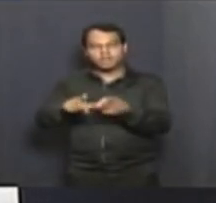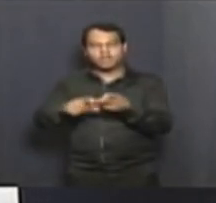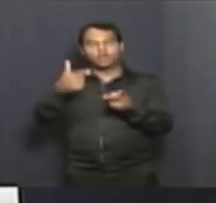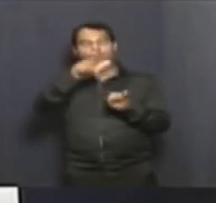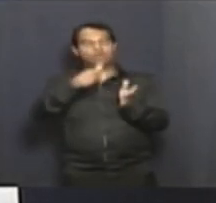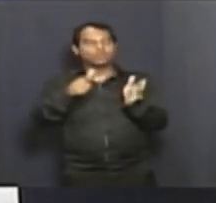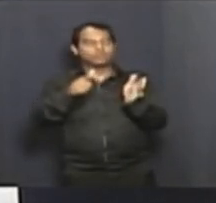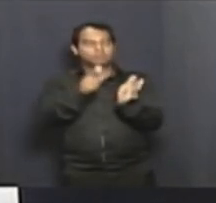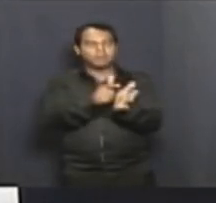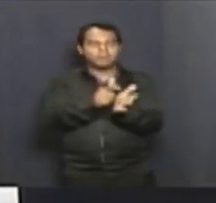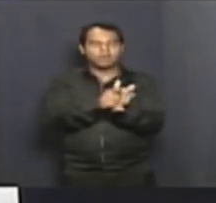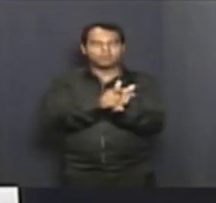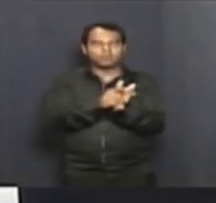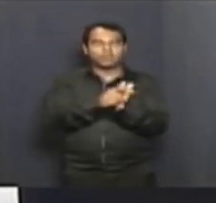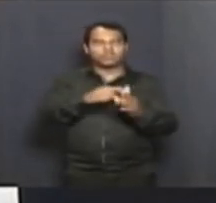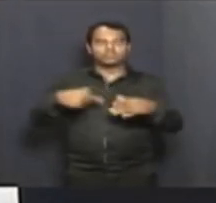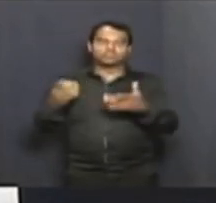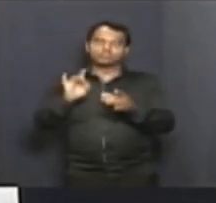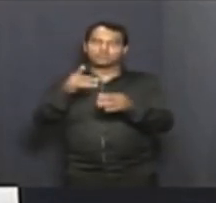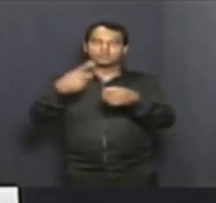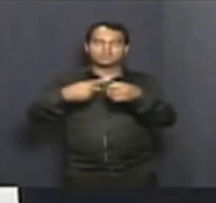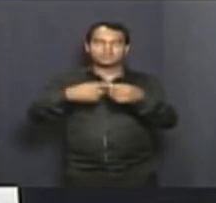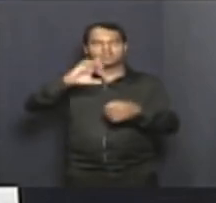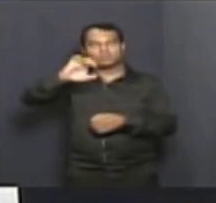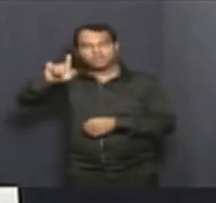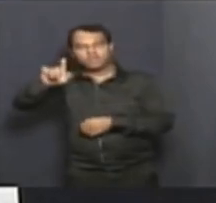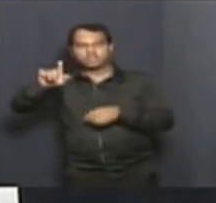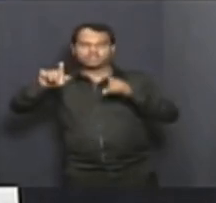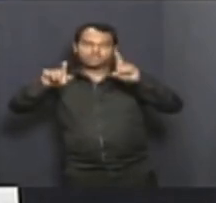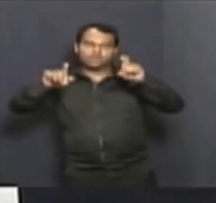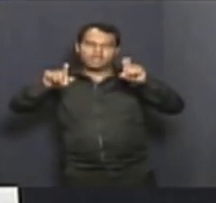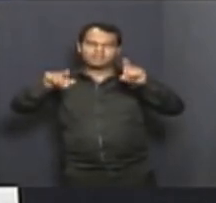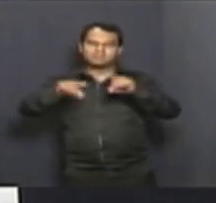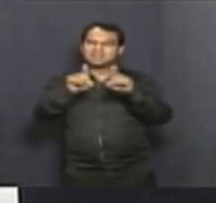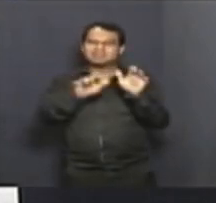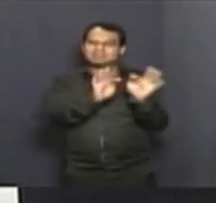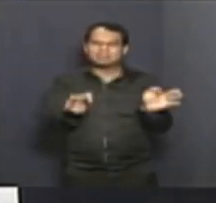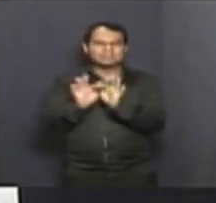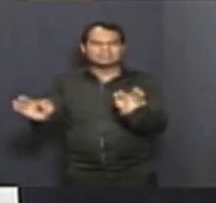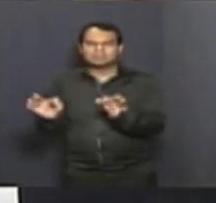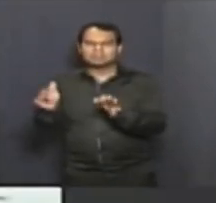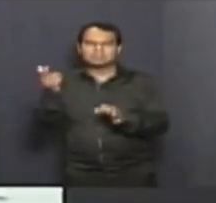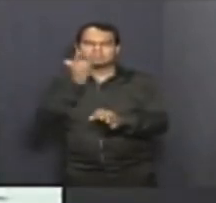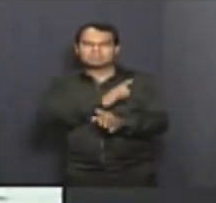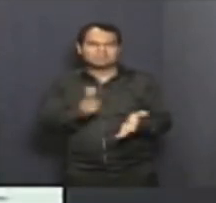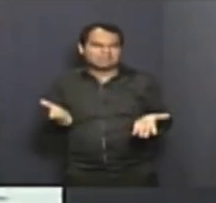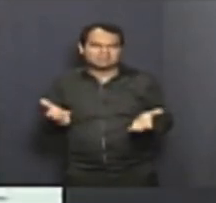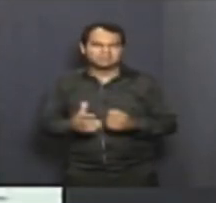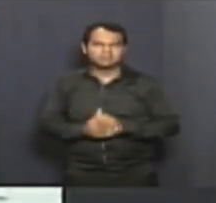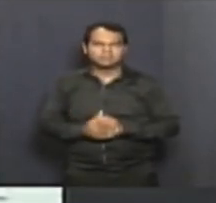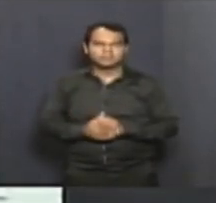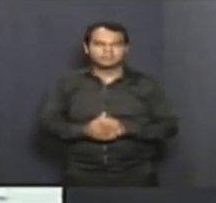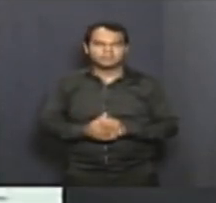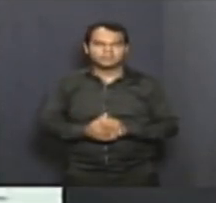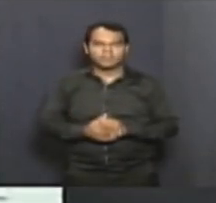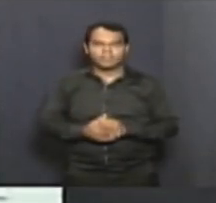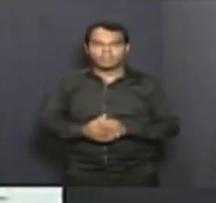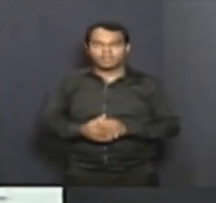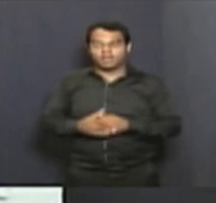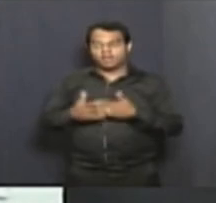só campo grande e dourados mal de forma muito precária tem funcionado 45 anos